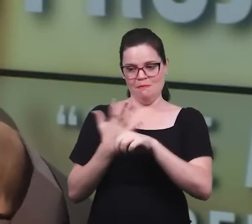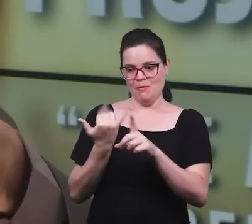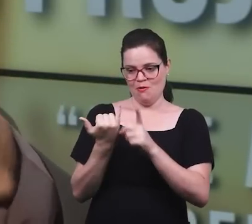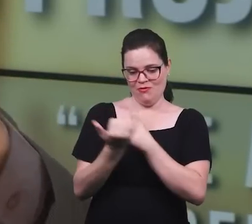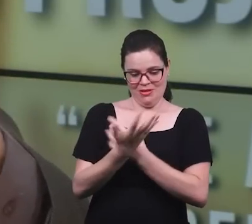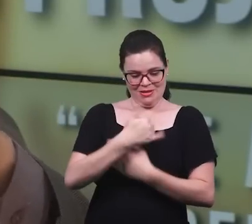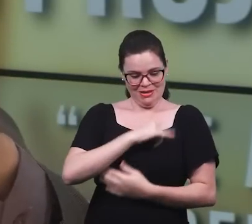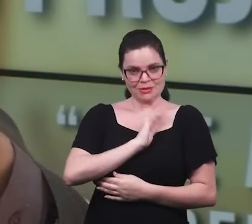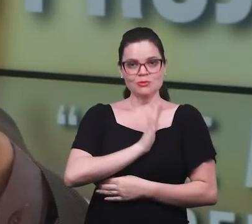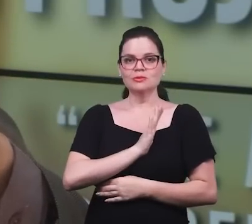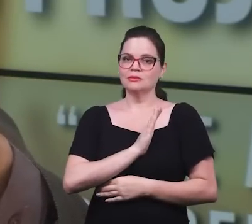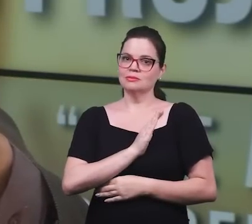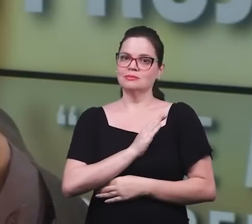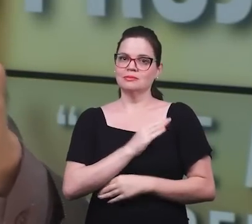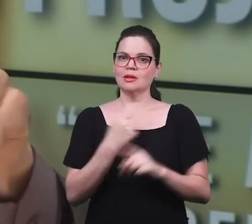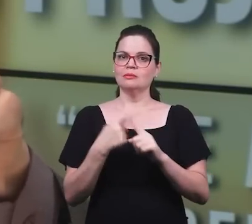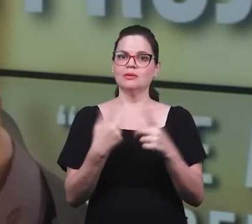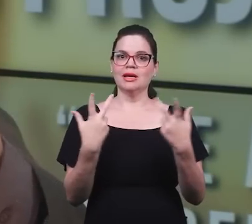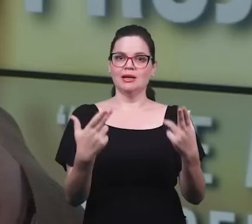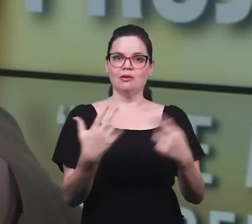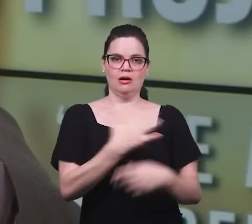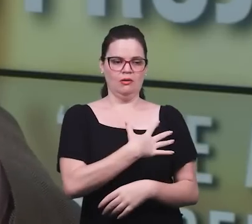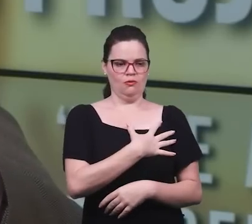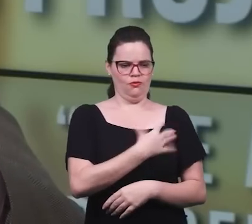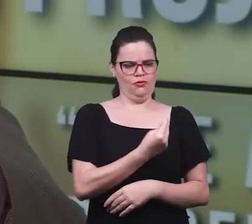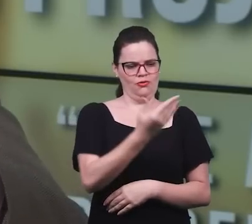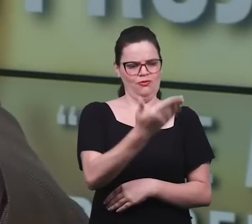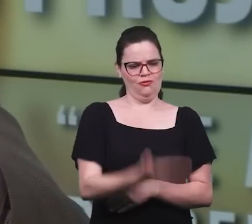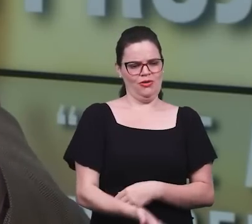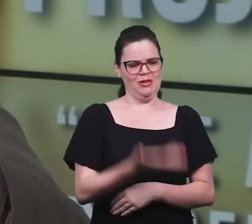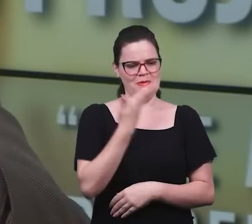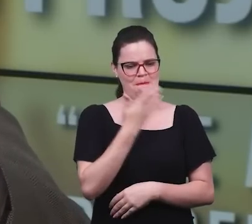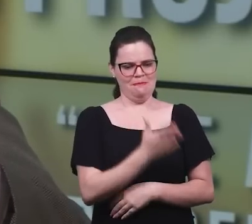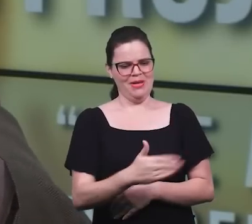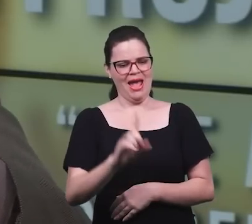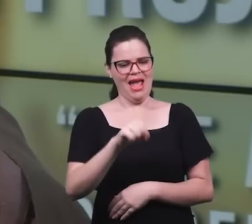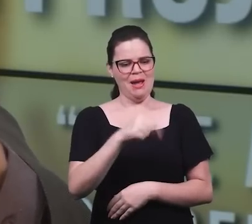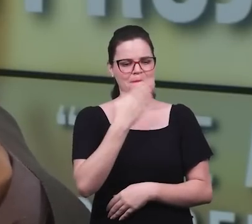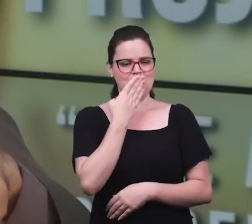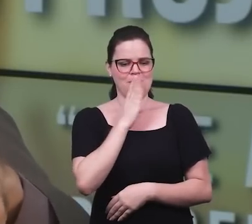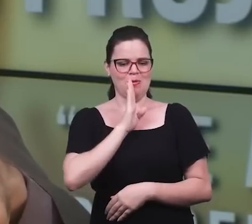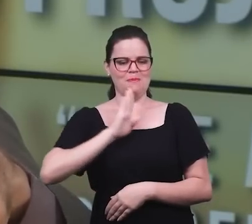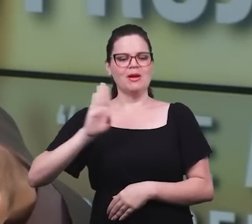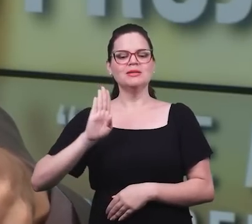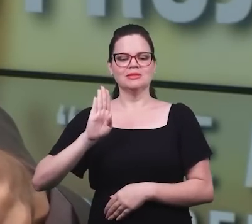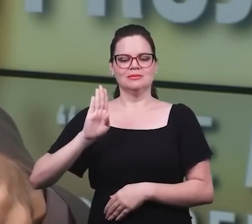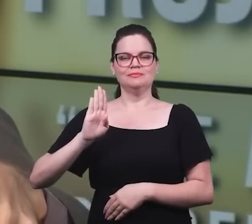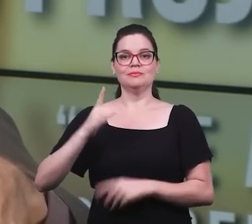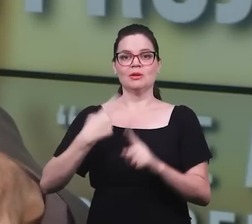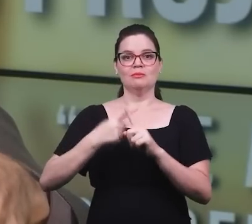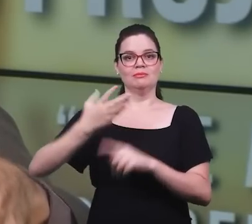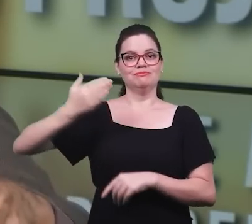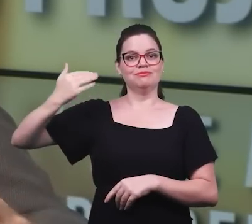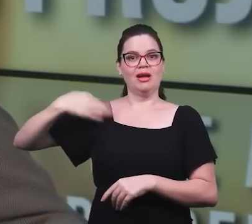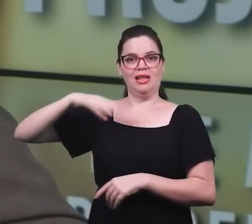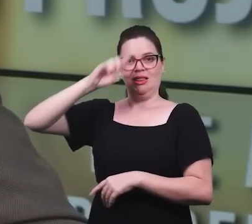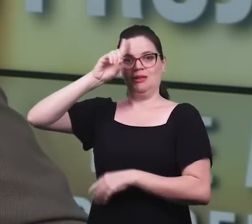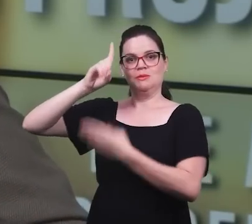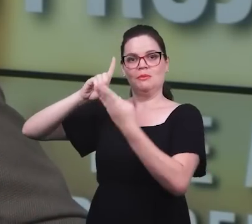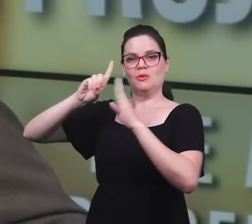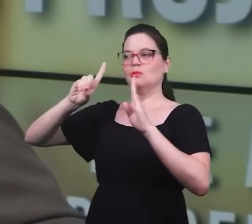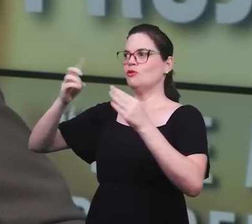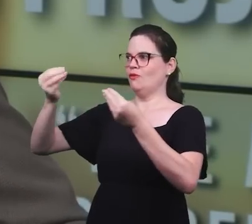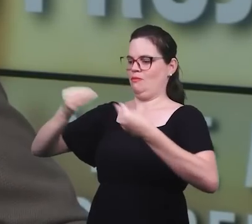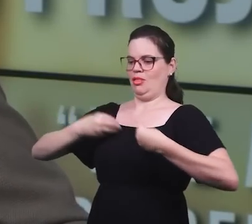vezes o filho é uma promessa de Deus para o pai e para a mãe. Deus fez uma promessa, eu vou dar um filho. E às